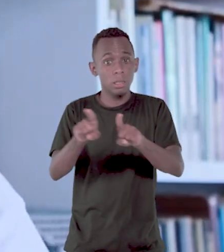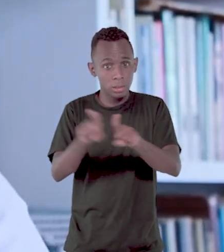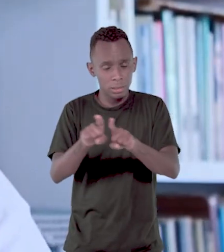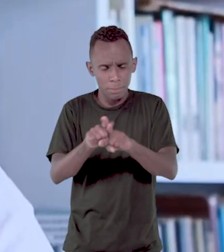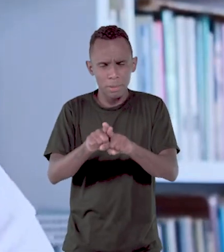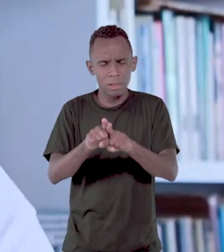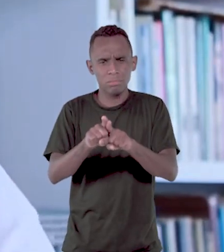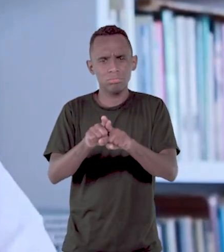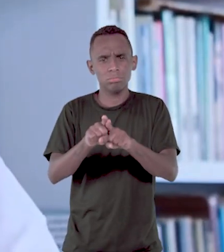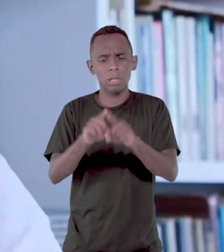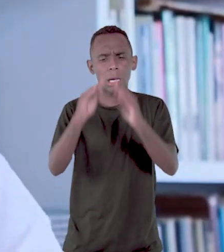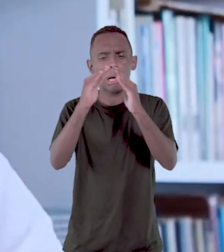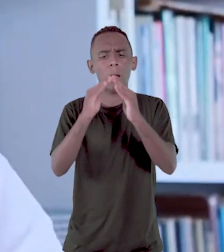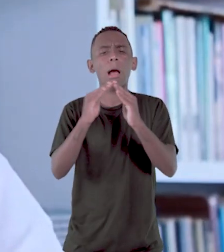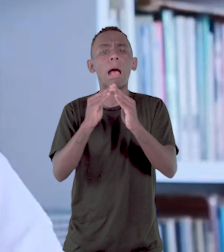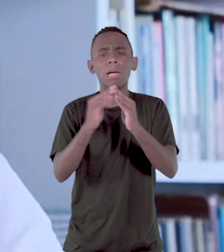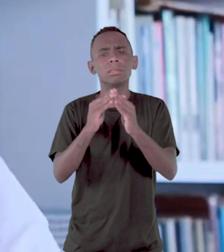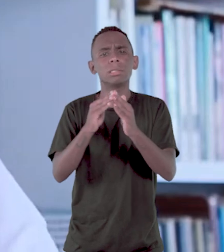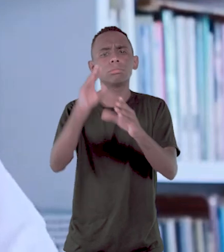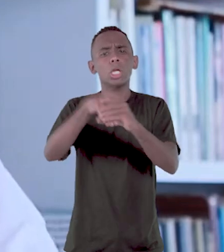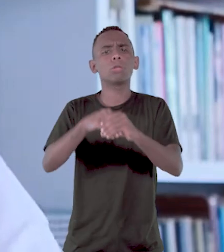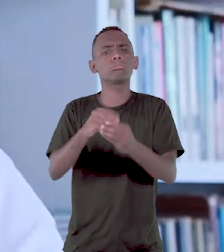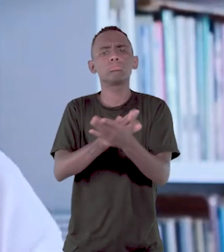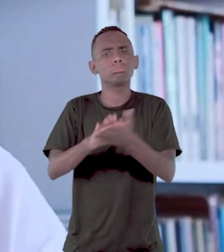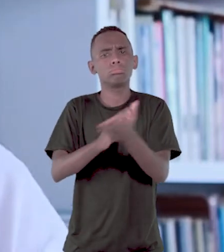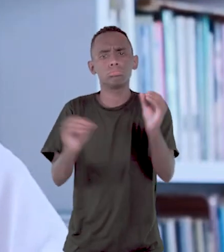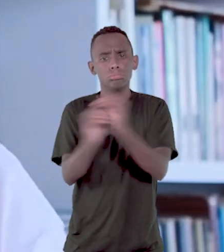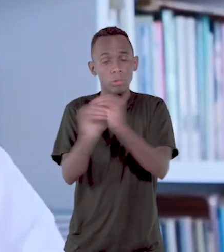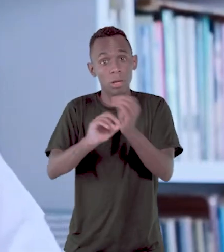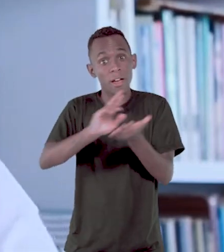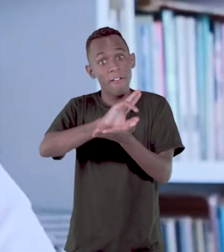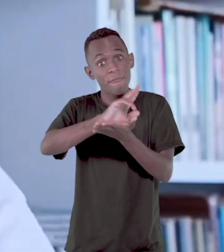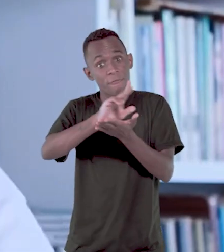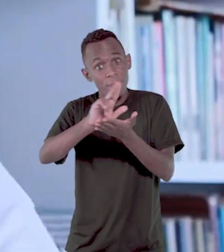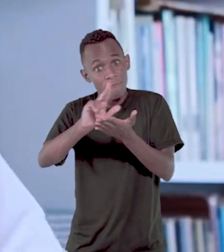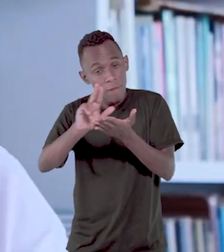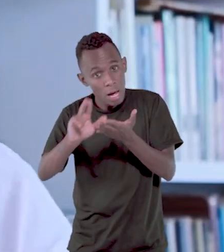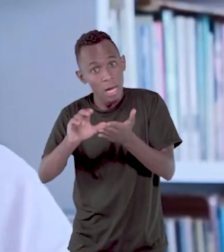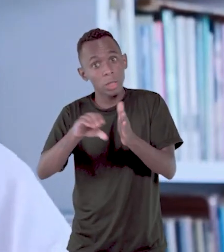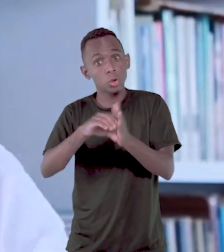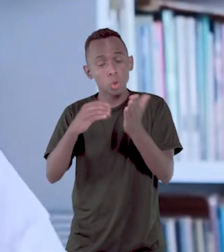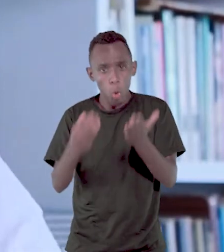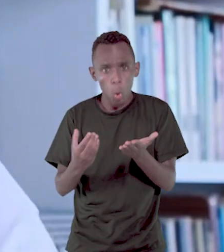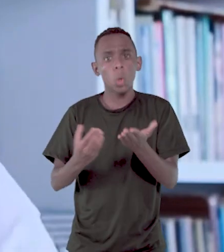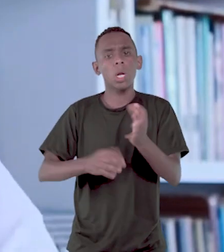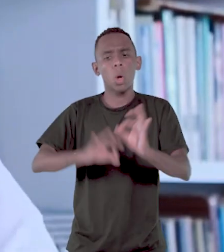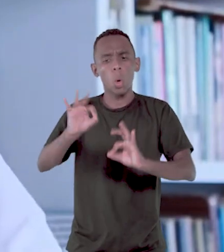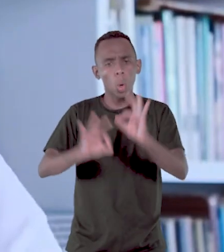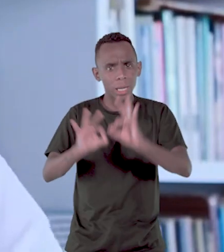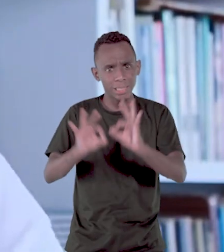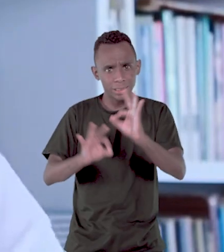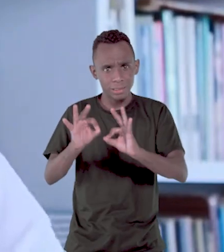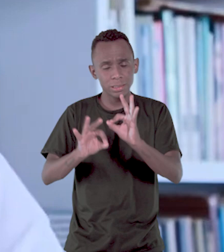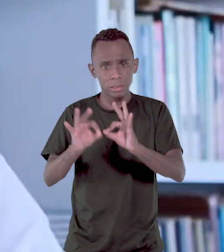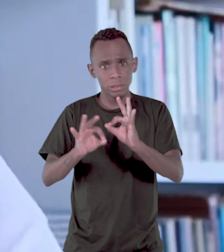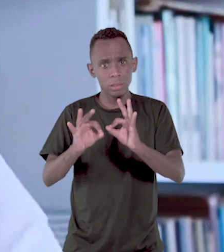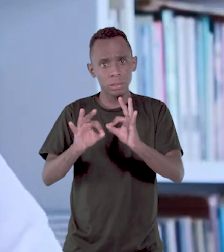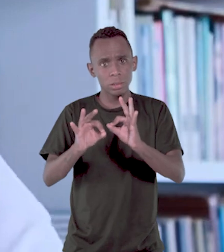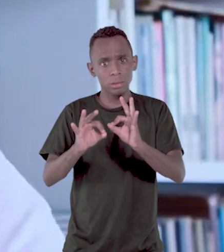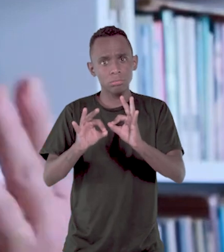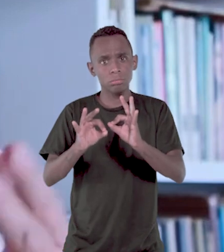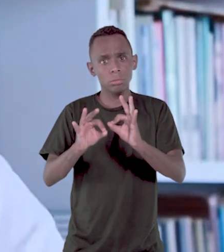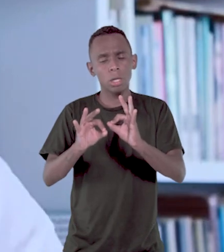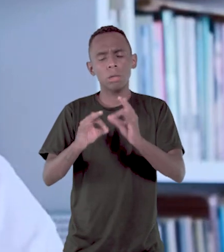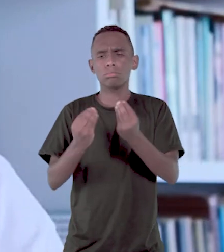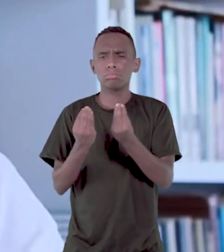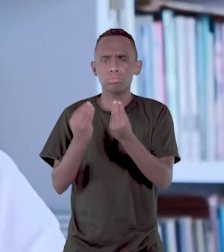falar também sobre o Ninguém em Casa, que é uma reunião de crônicas, também retrabalhadas, né, Rufato? Não só